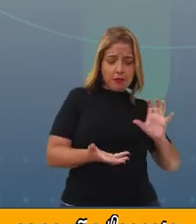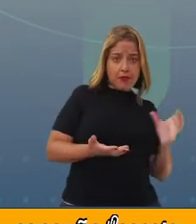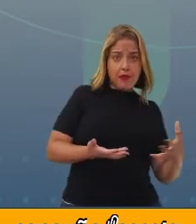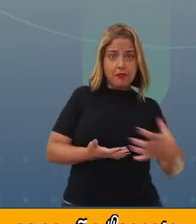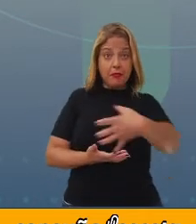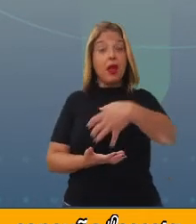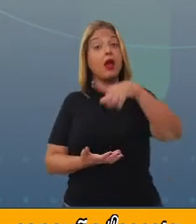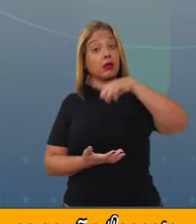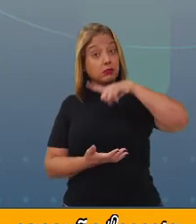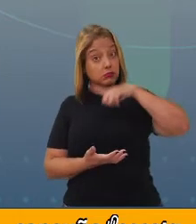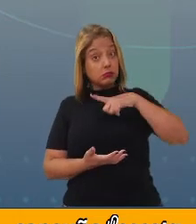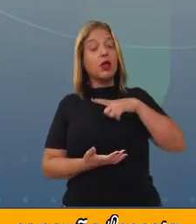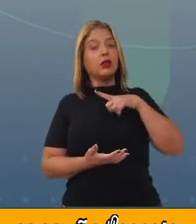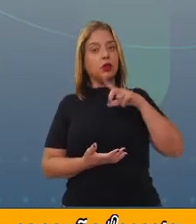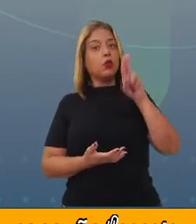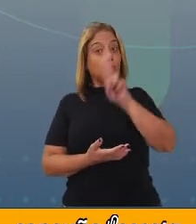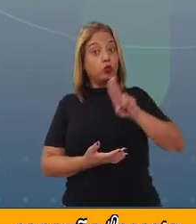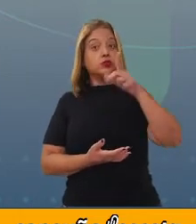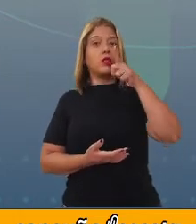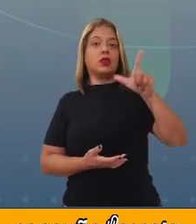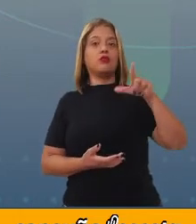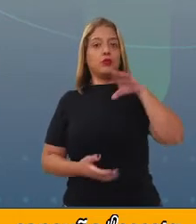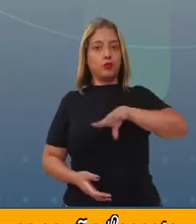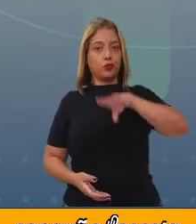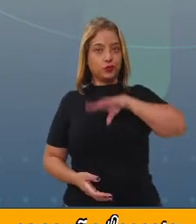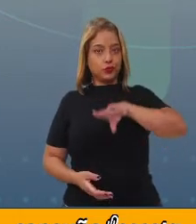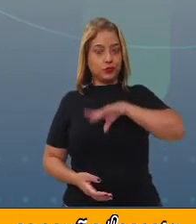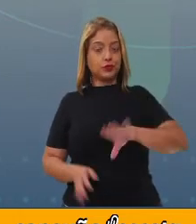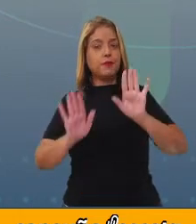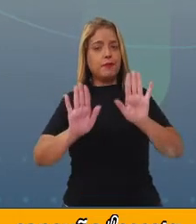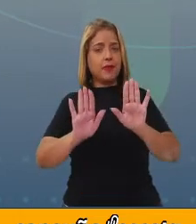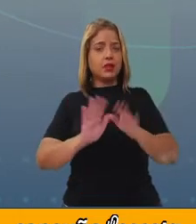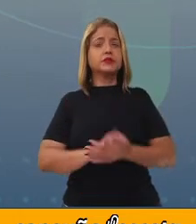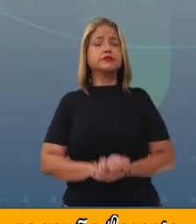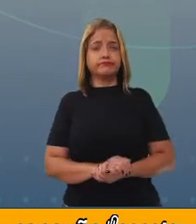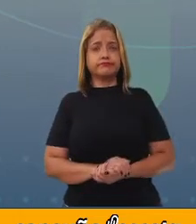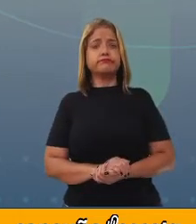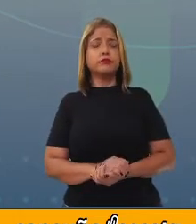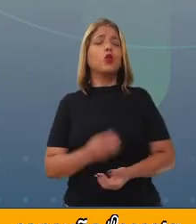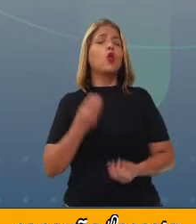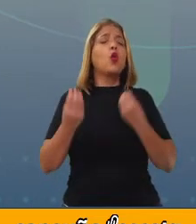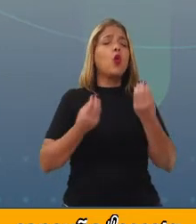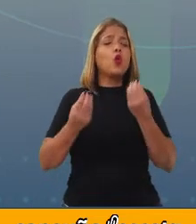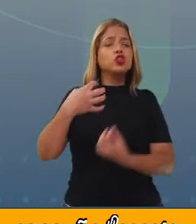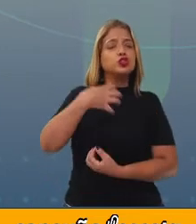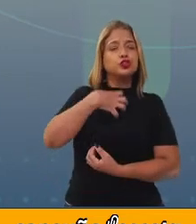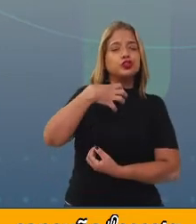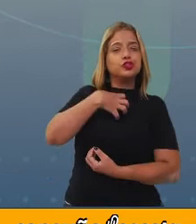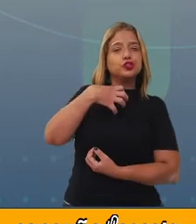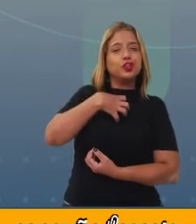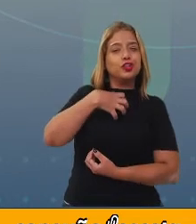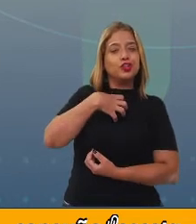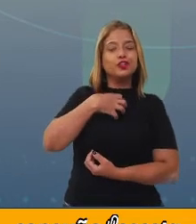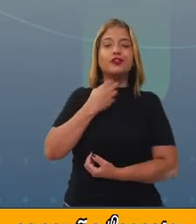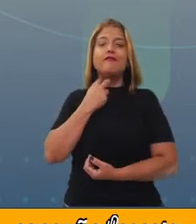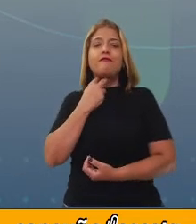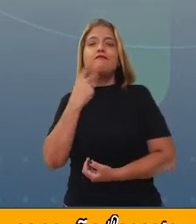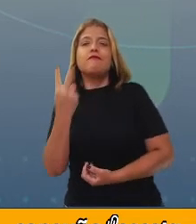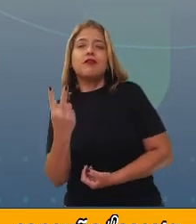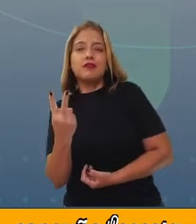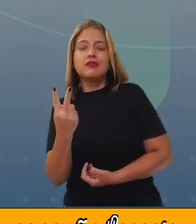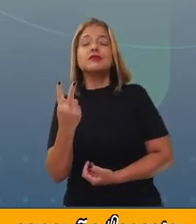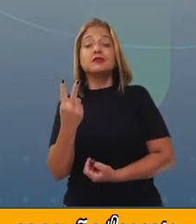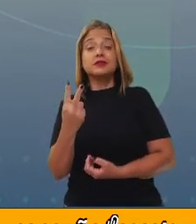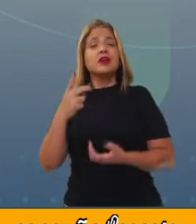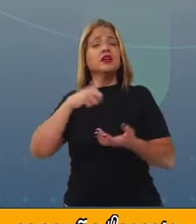língua portuguesa. Mas será que o ritmo da fala, o tom, até